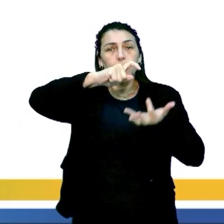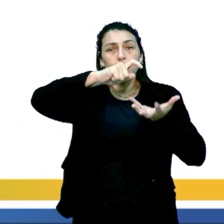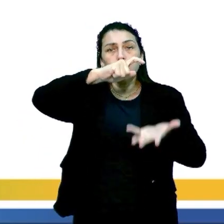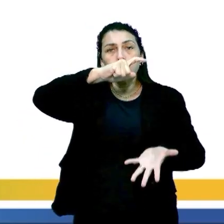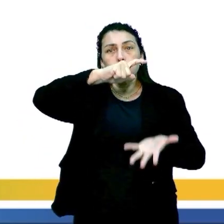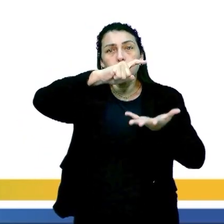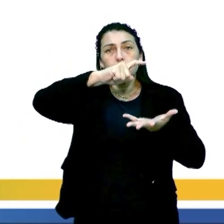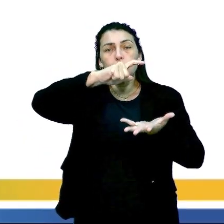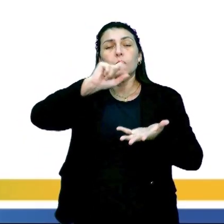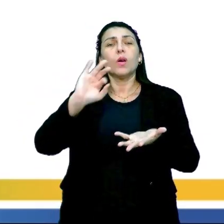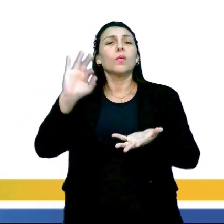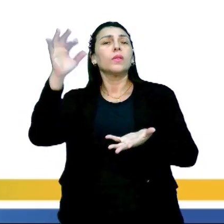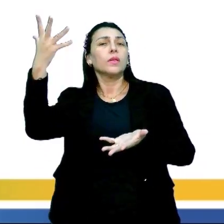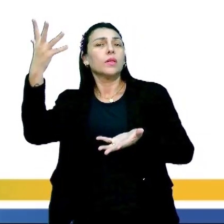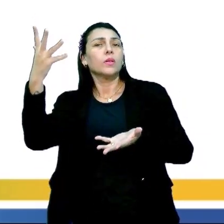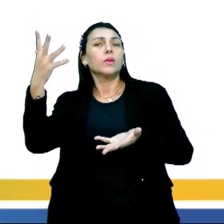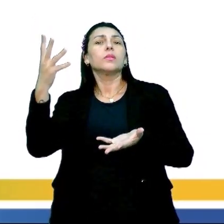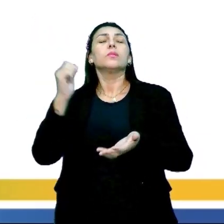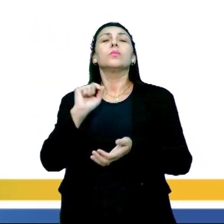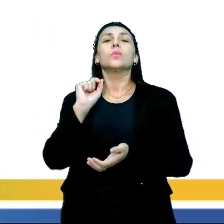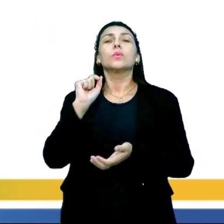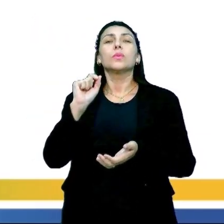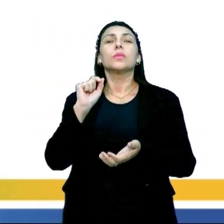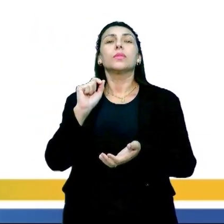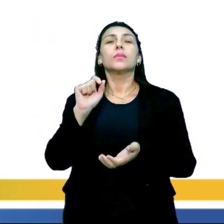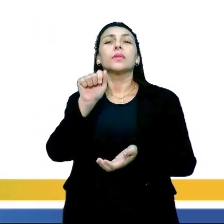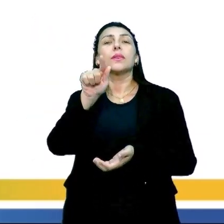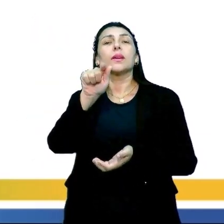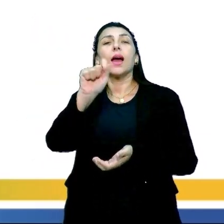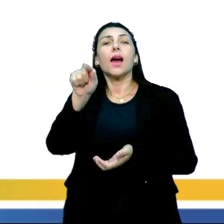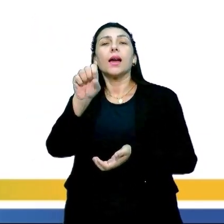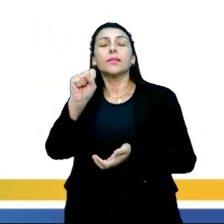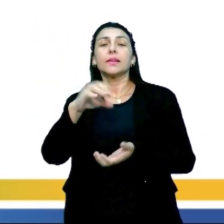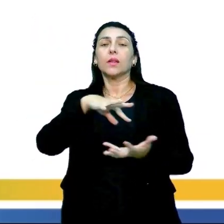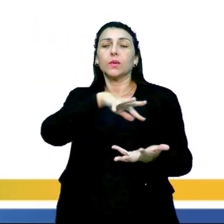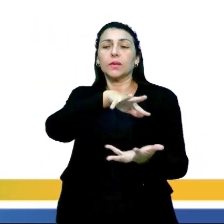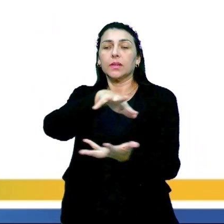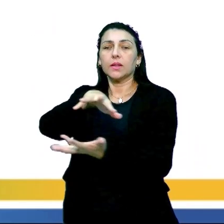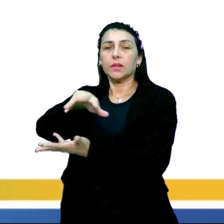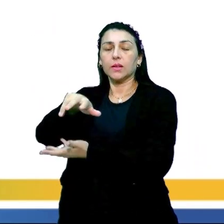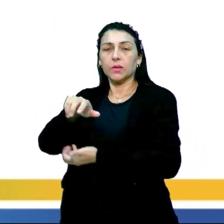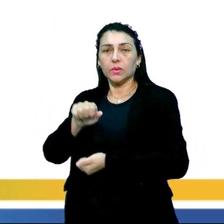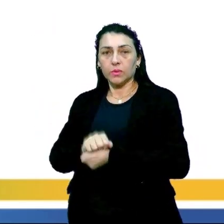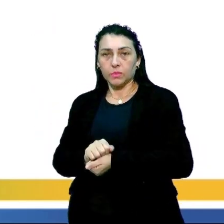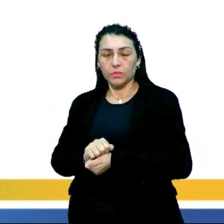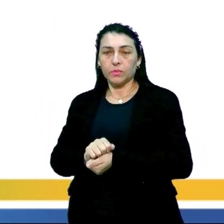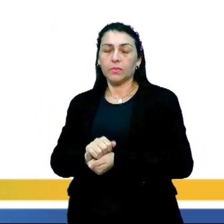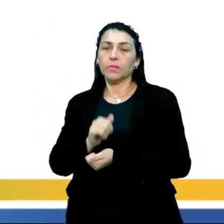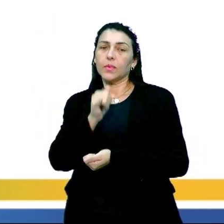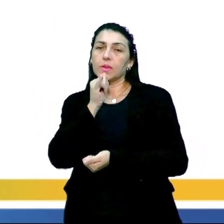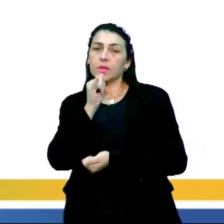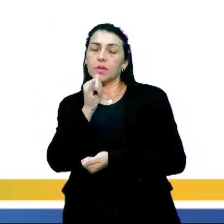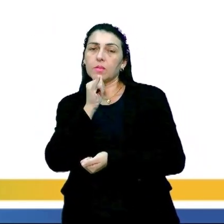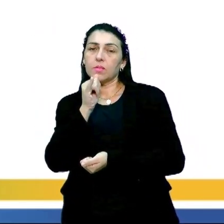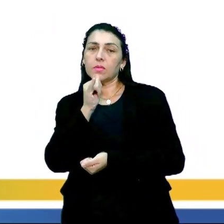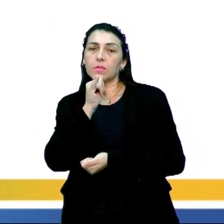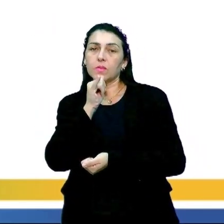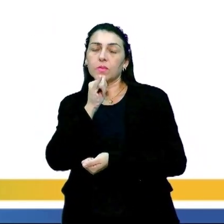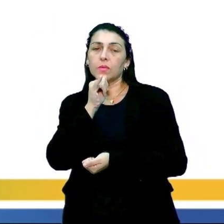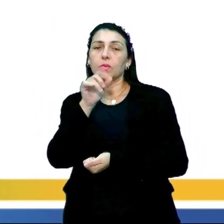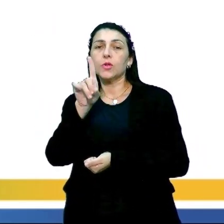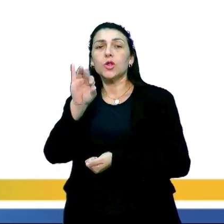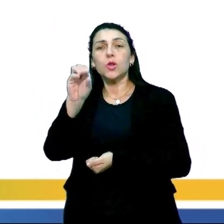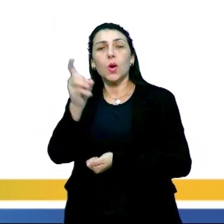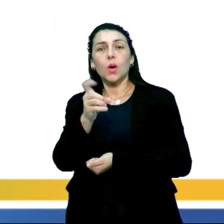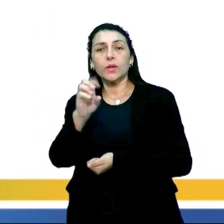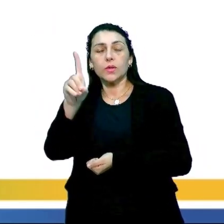provocado por um excesso de gases na nossa atmosfera. Gases como o dióxido de